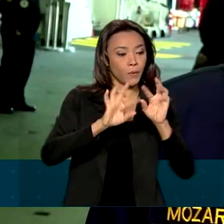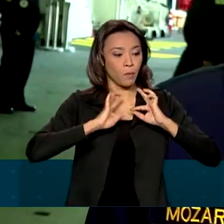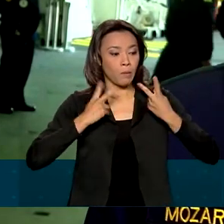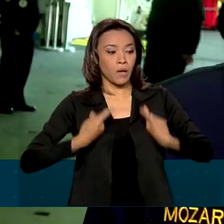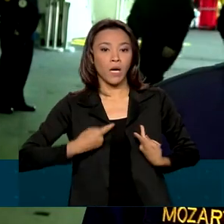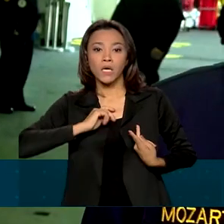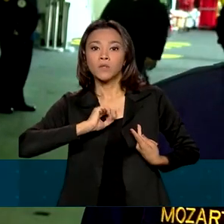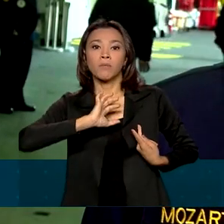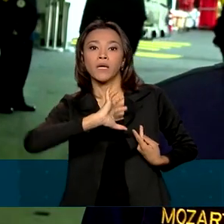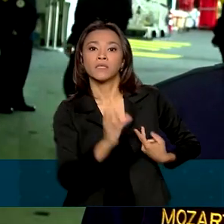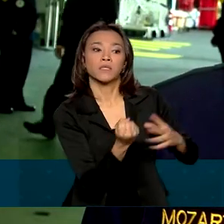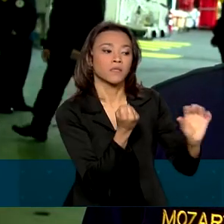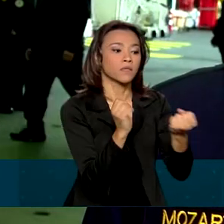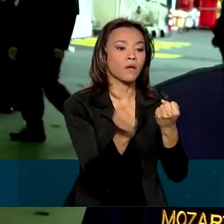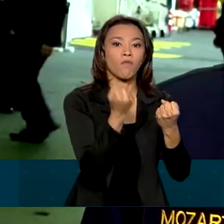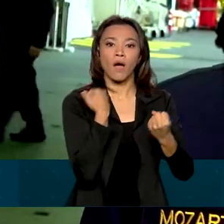resgatar